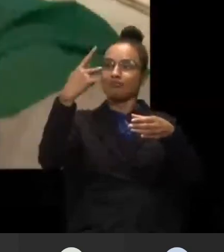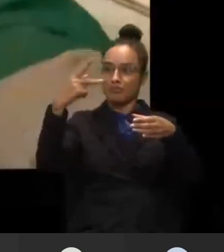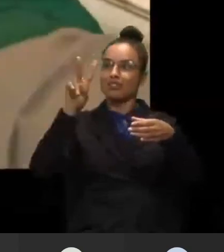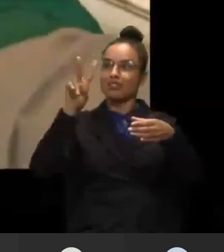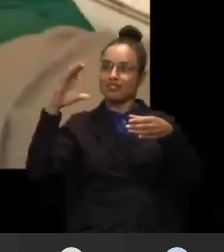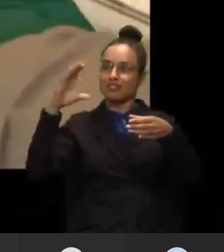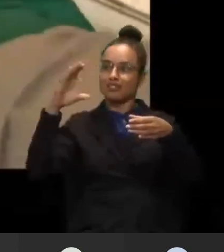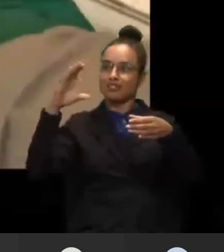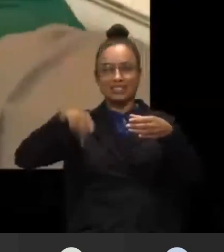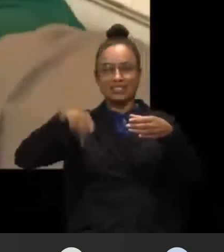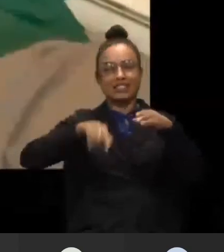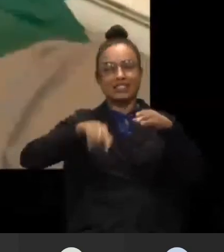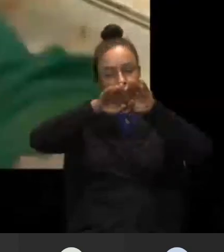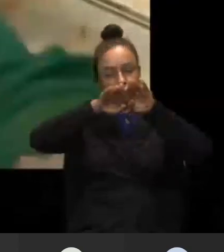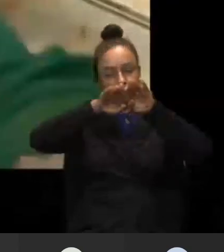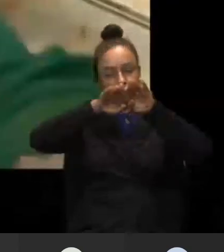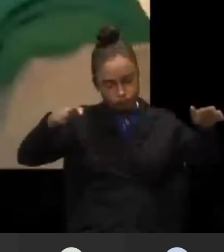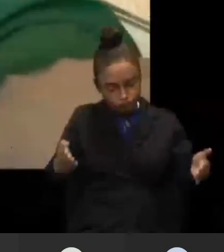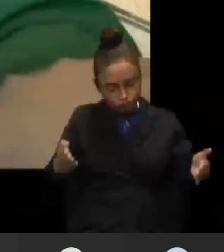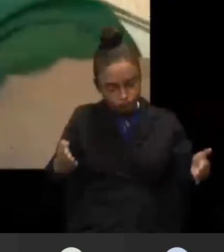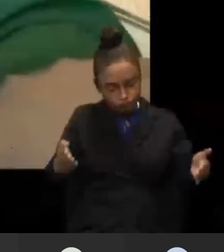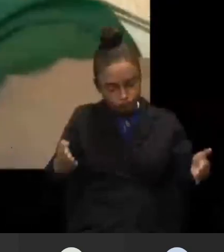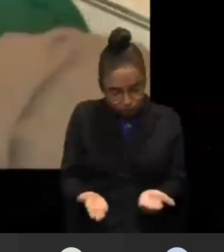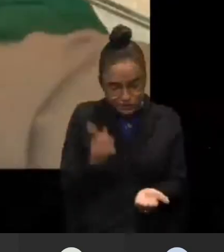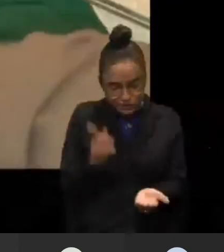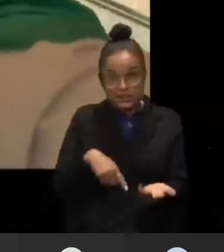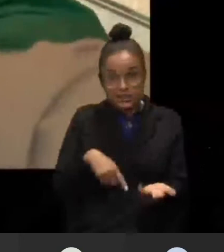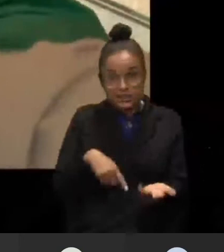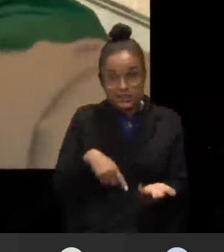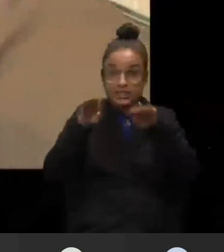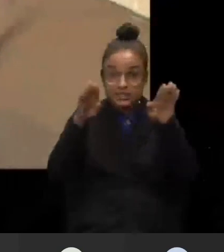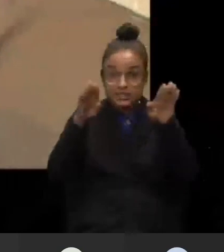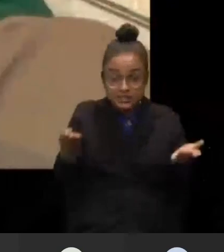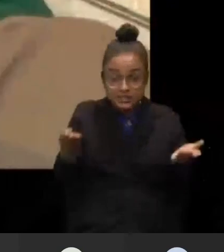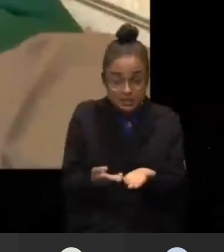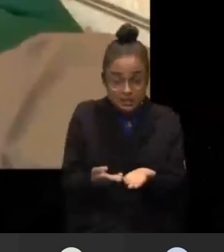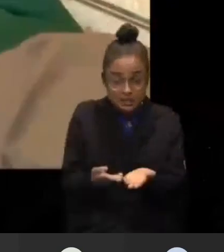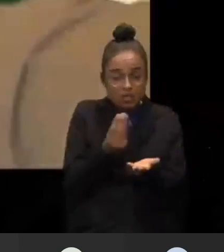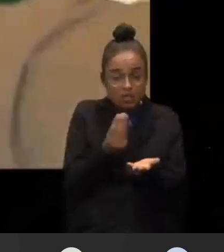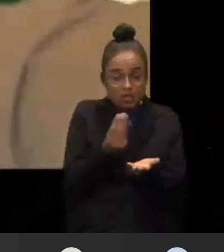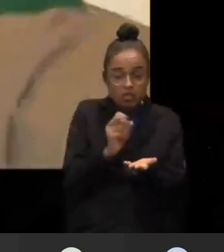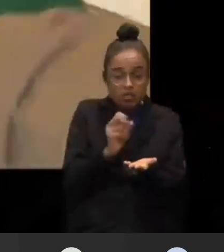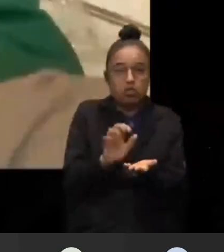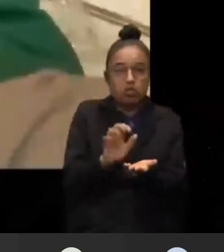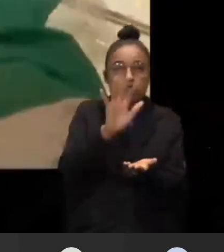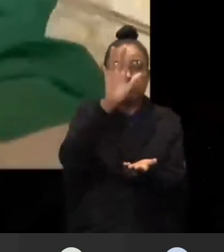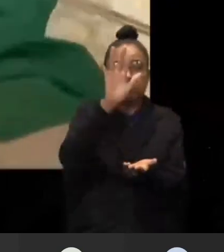necessário tampar para que o solvente não fique volatilizando.